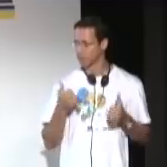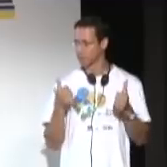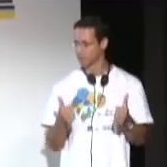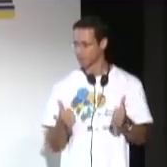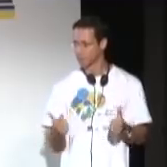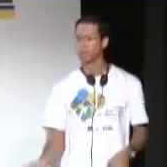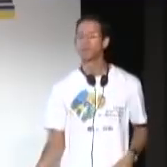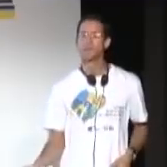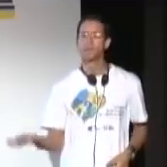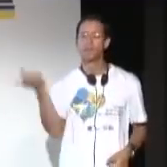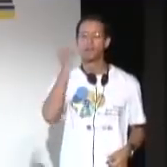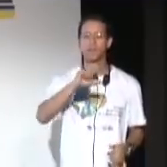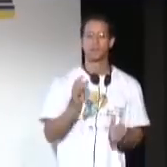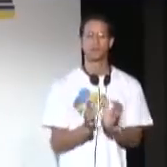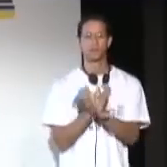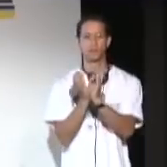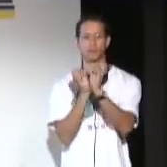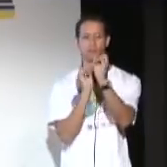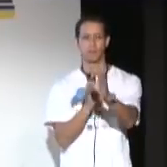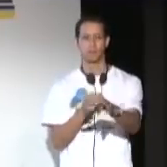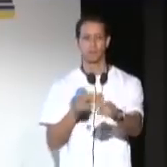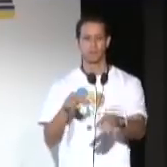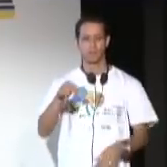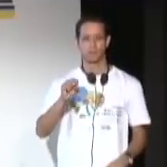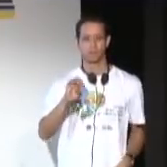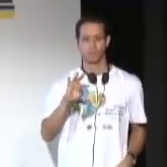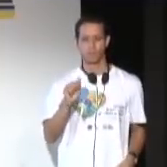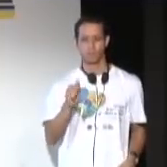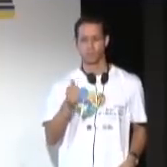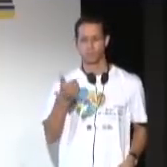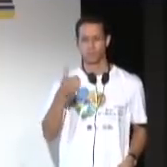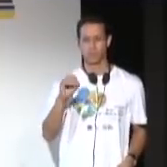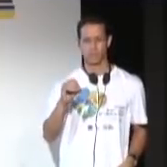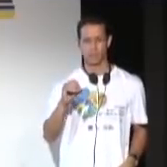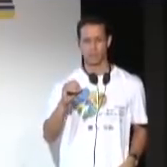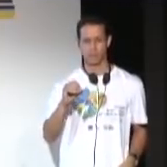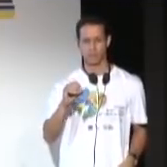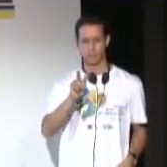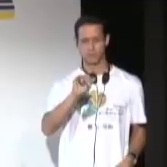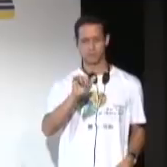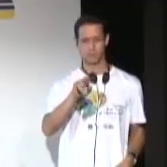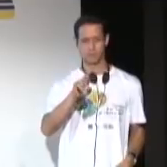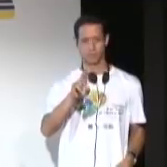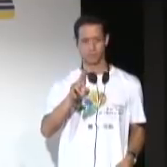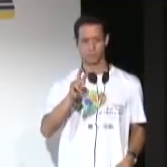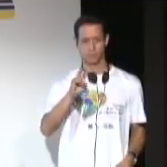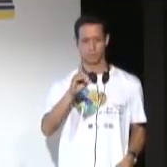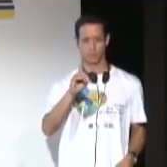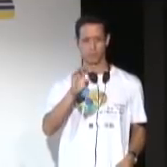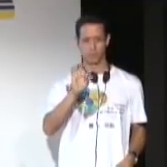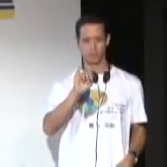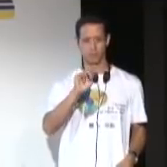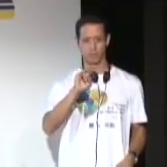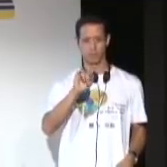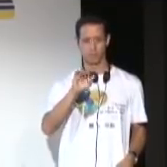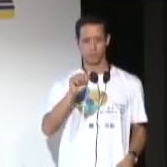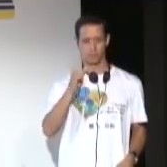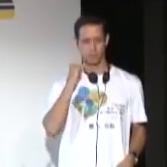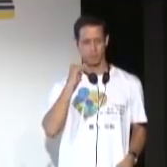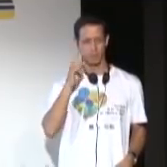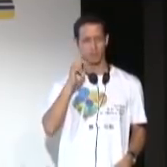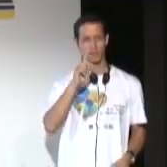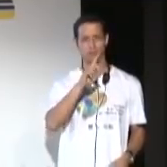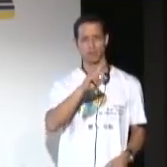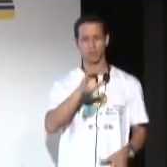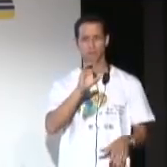foi vencedora do prêmio Educador Nota 10 da Fundação Vitor Tivita. Ela é formadora de professores,